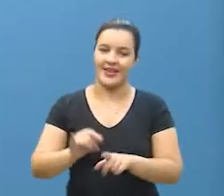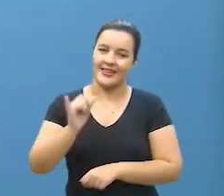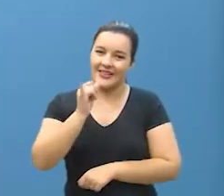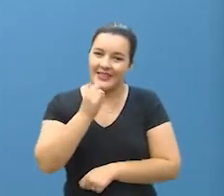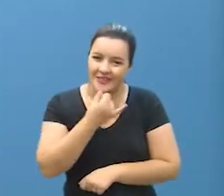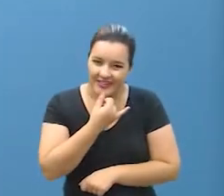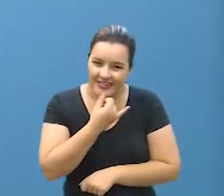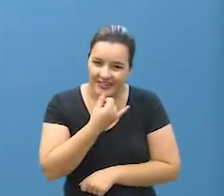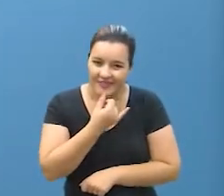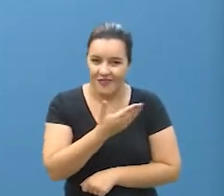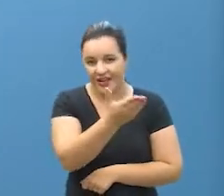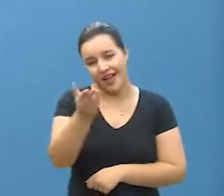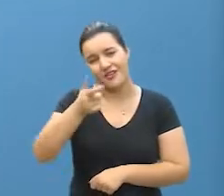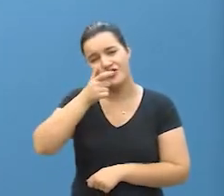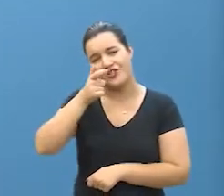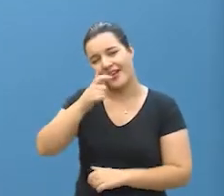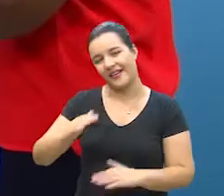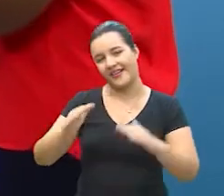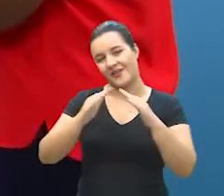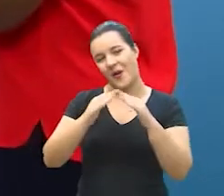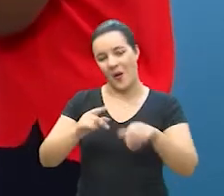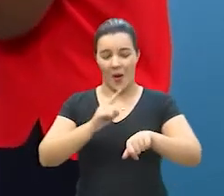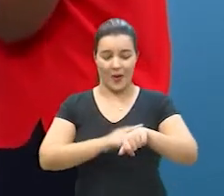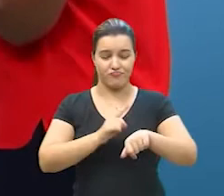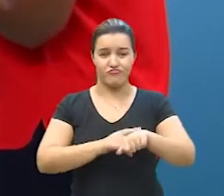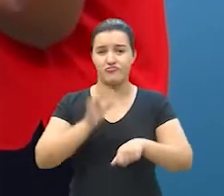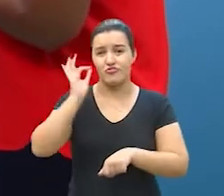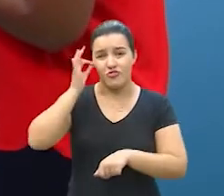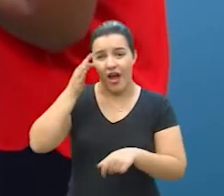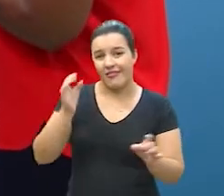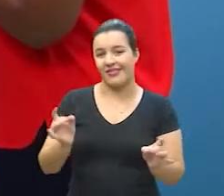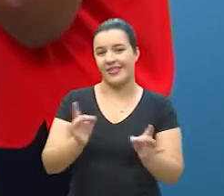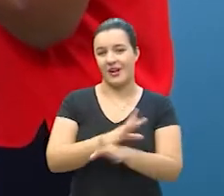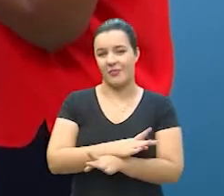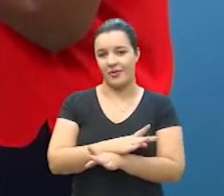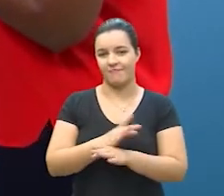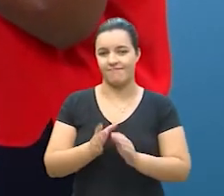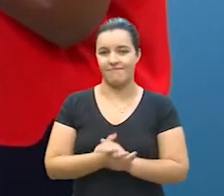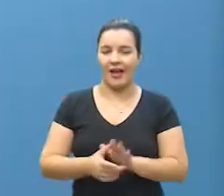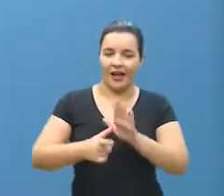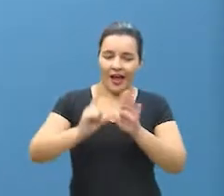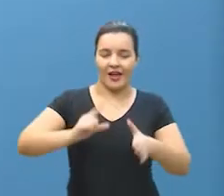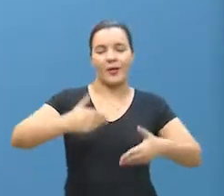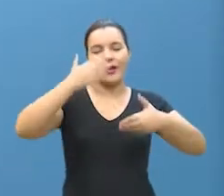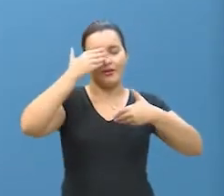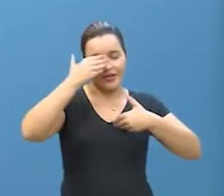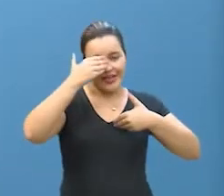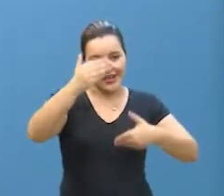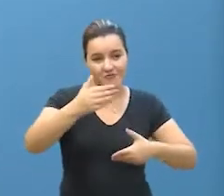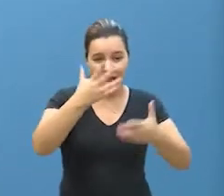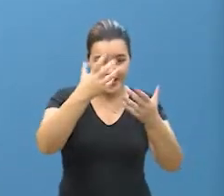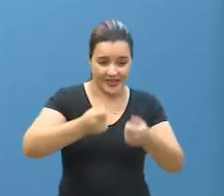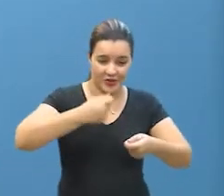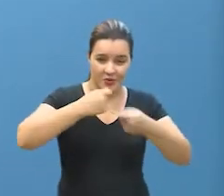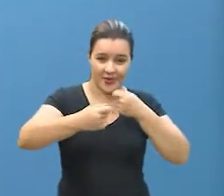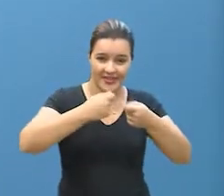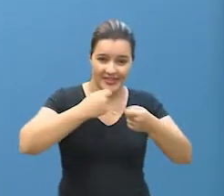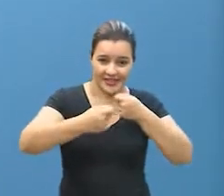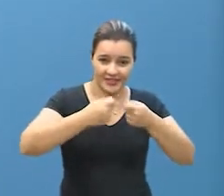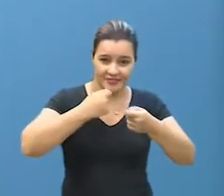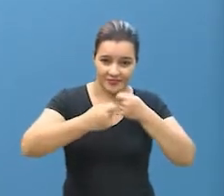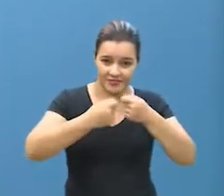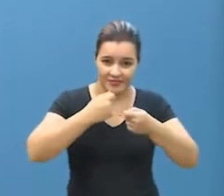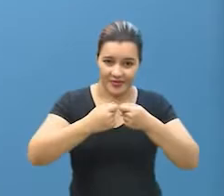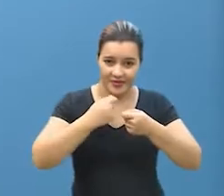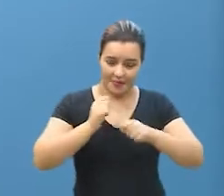Infelizmente, Edilamar, e você que está nos assistindo, nosso tempinho terminou, mas antes eu quero agradecer muito a sua participação aqui,